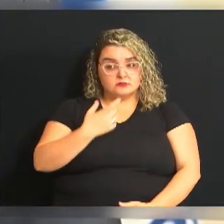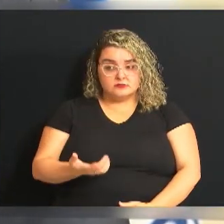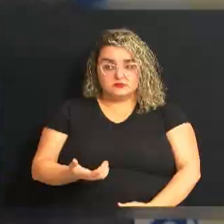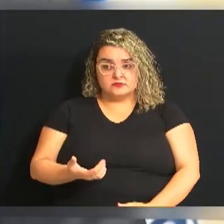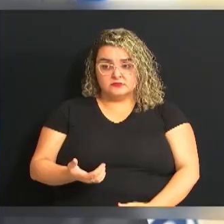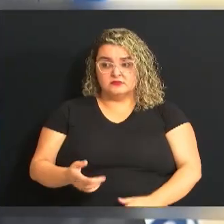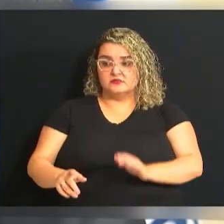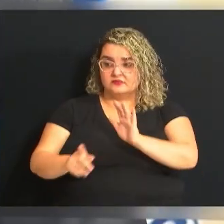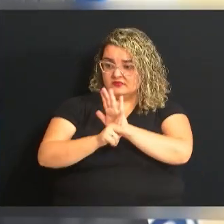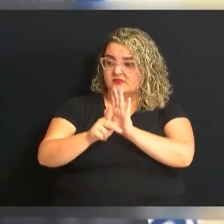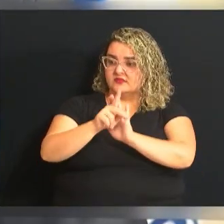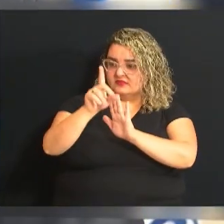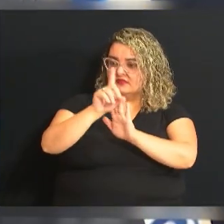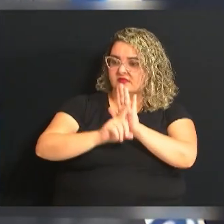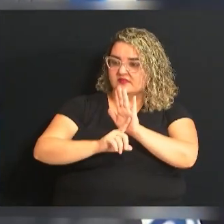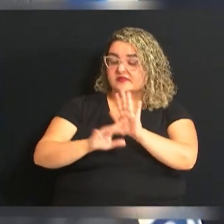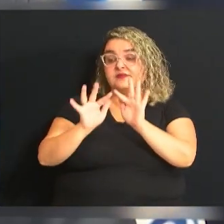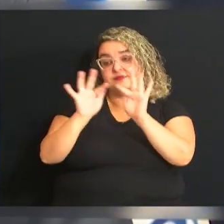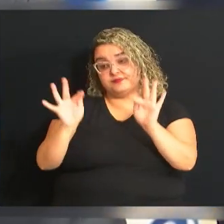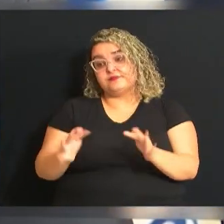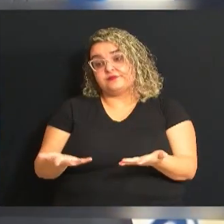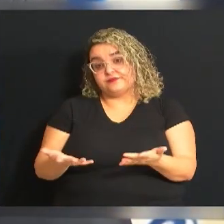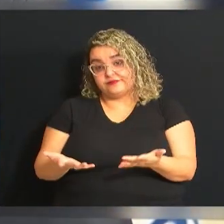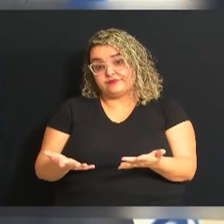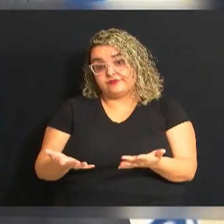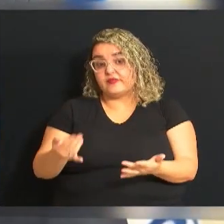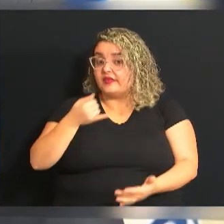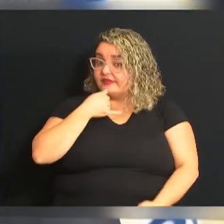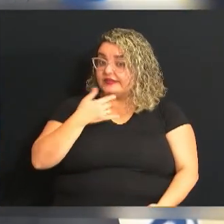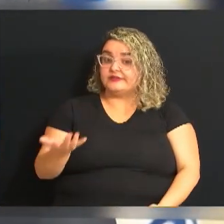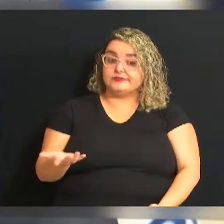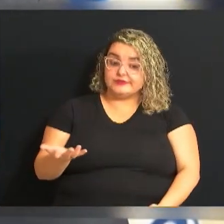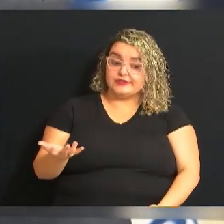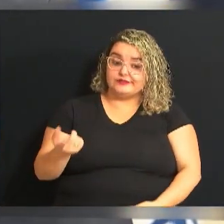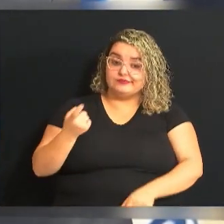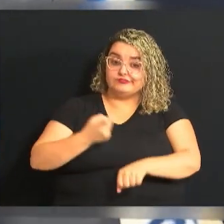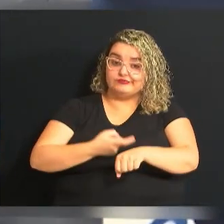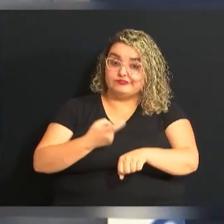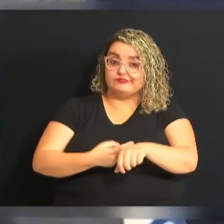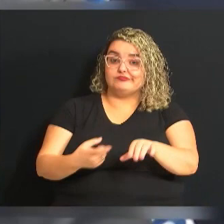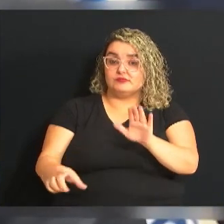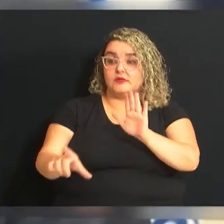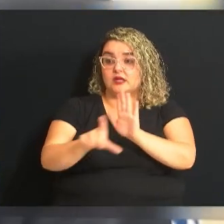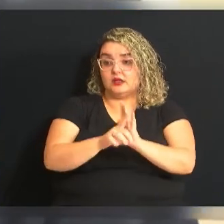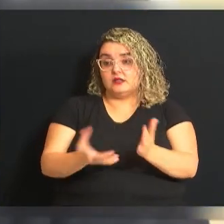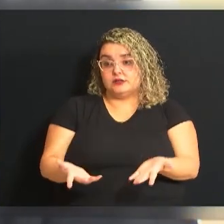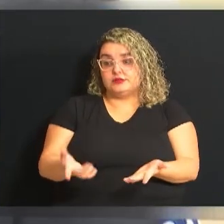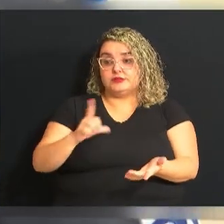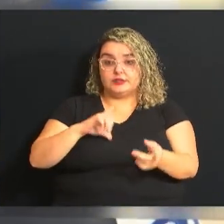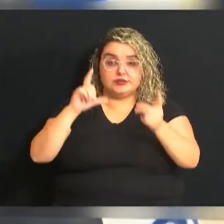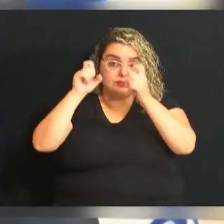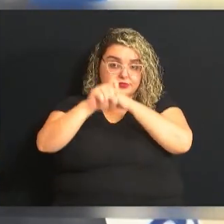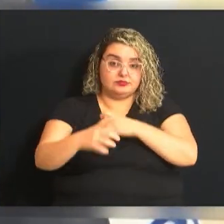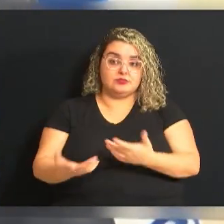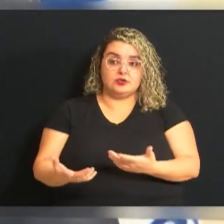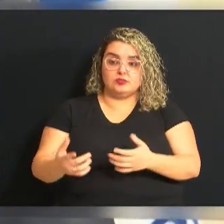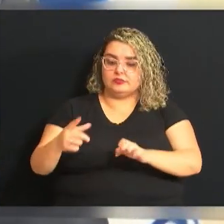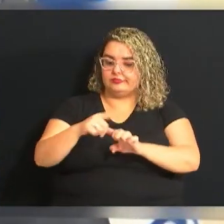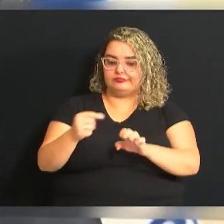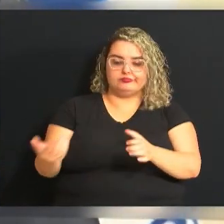ouvir entidades que atuam nessa área, profissionais da área de urbanismo,